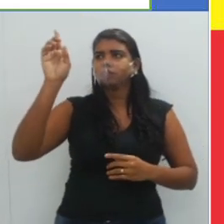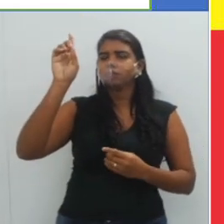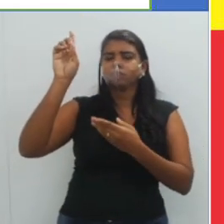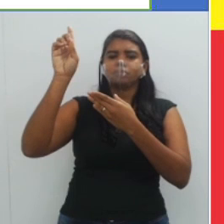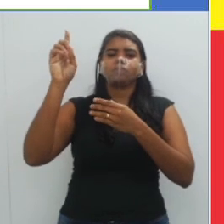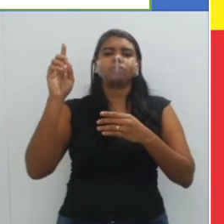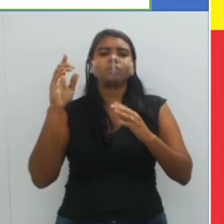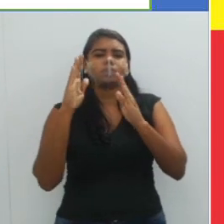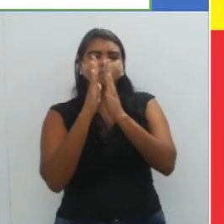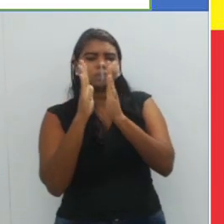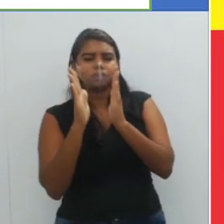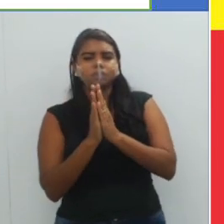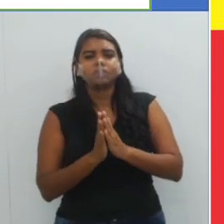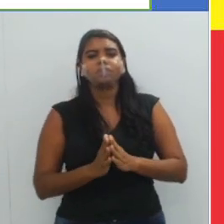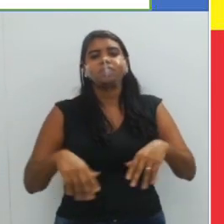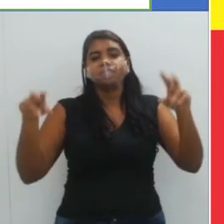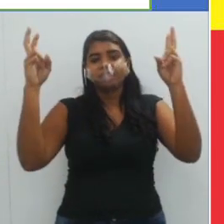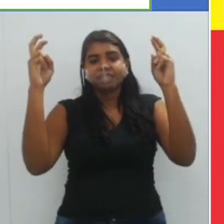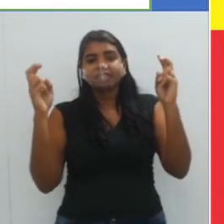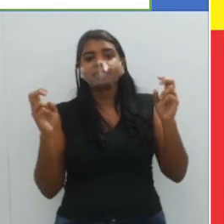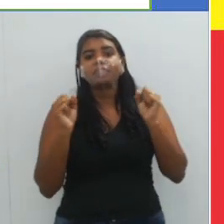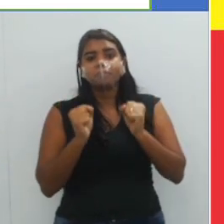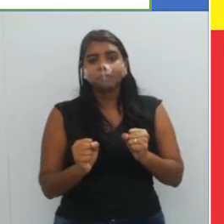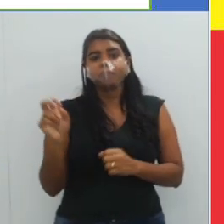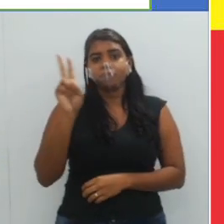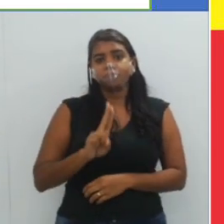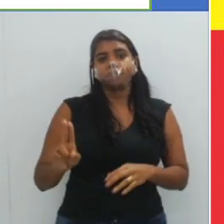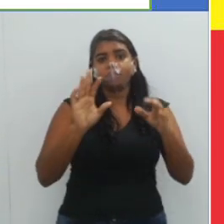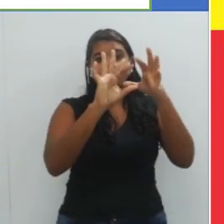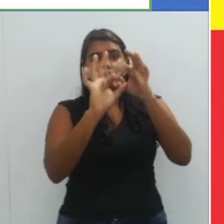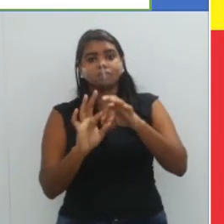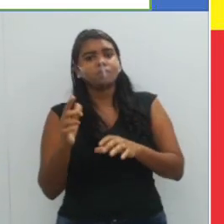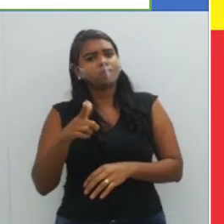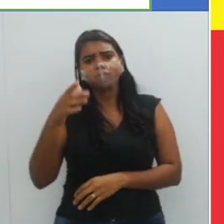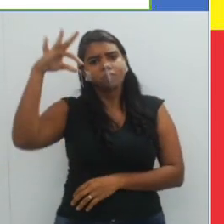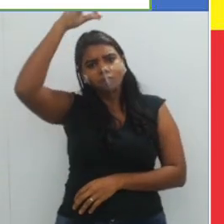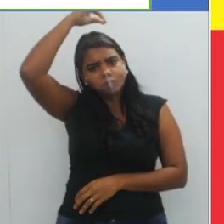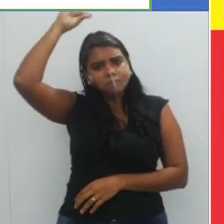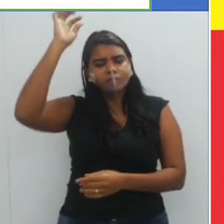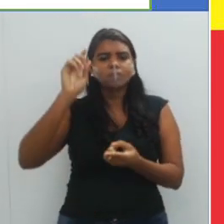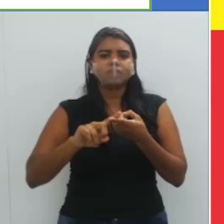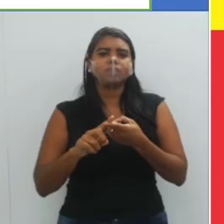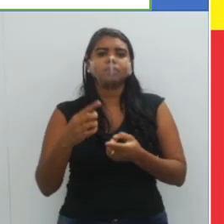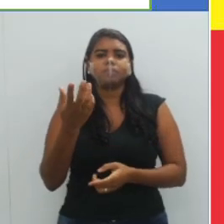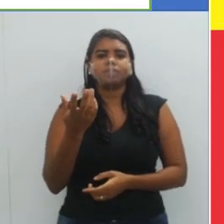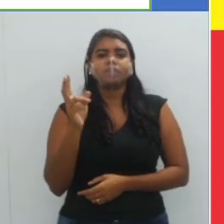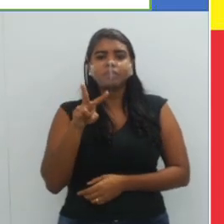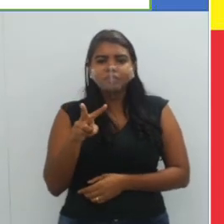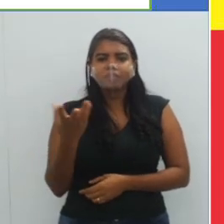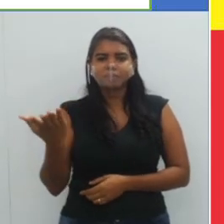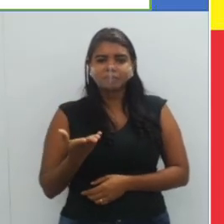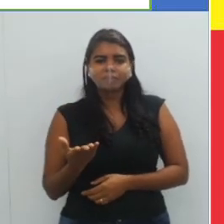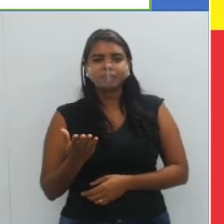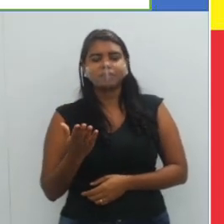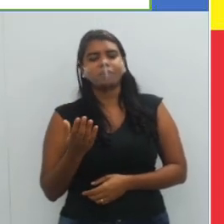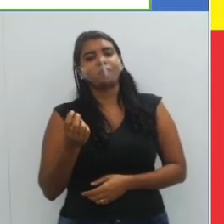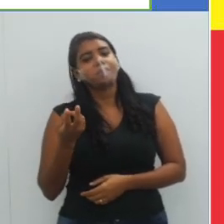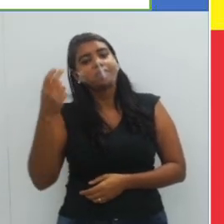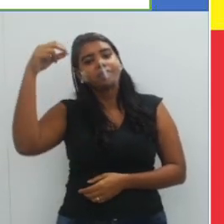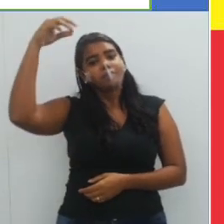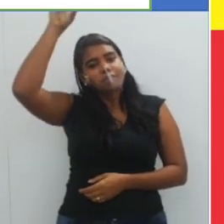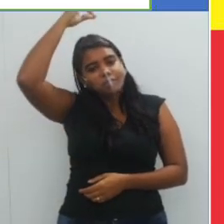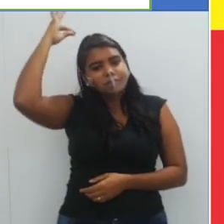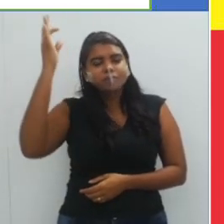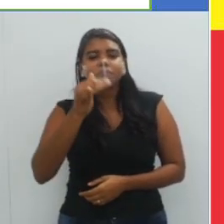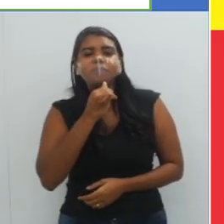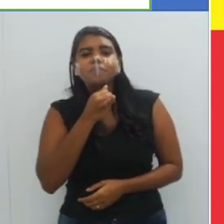Esses termos também podem ser usados em um contexto não espiritual, como nós veremos agora, ou semi-espiritual. Por